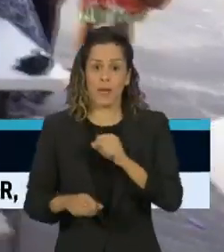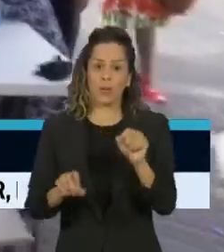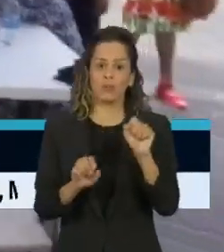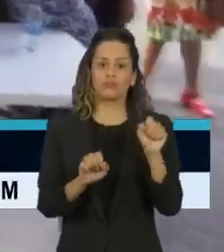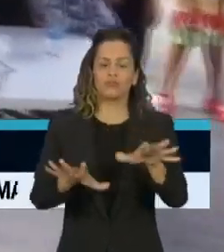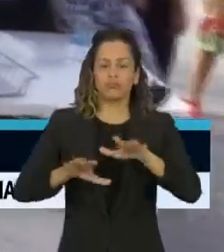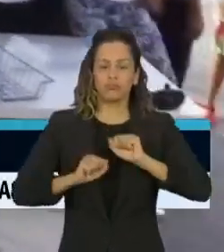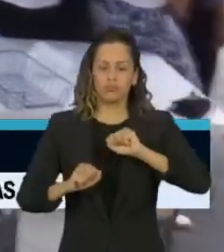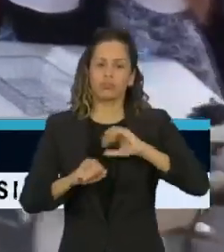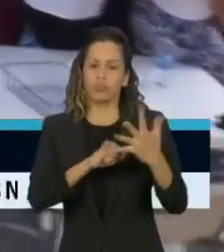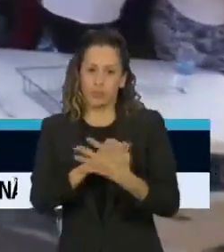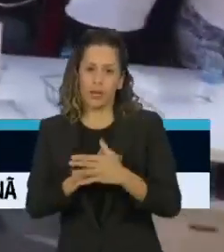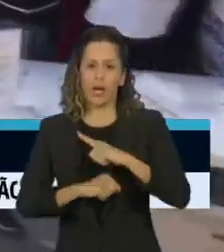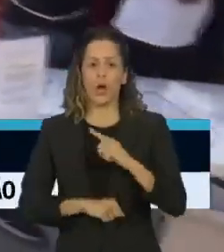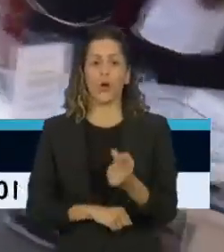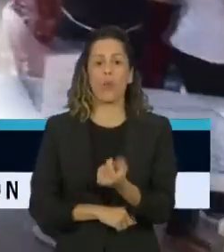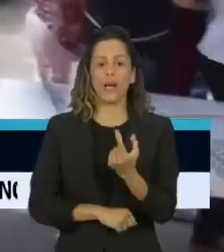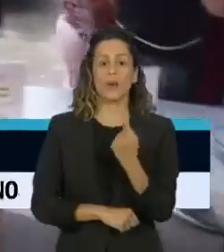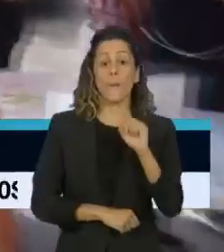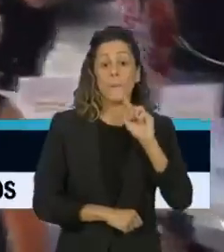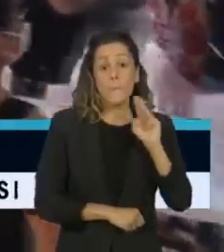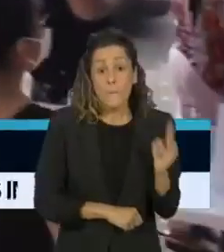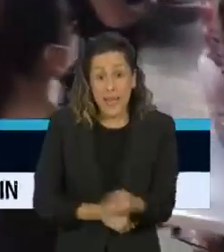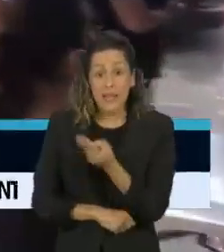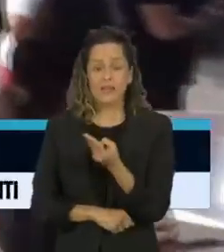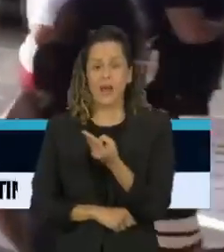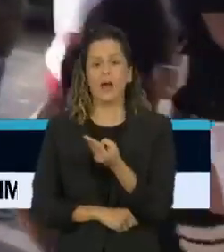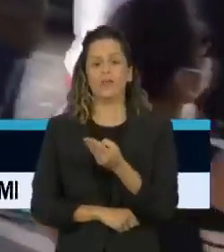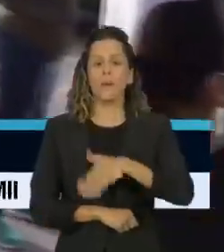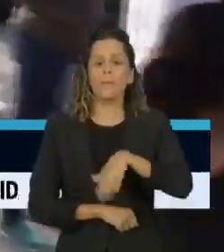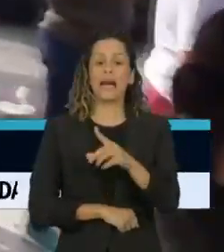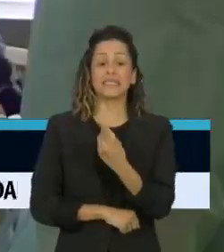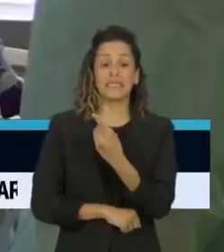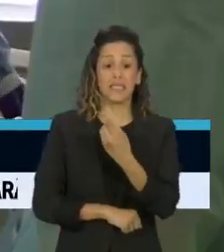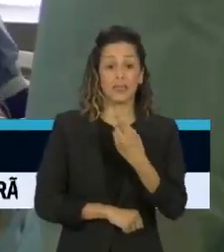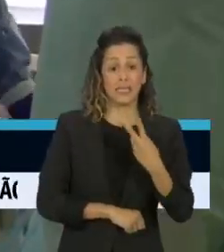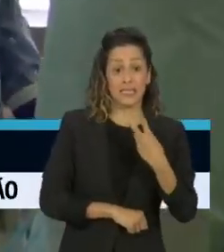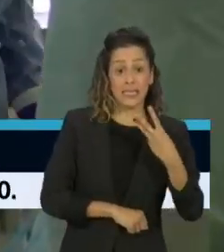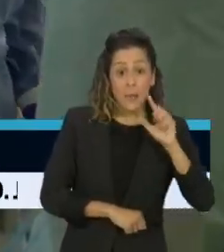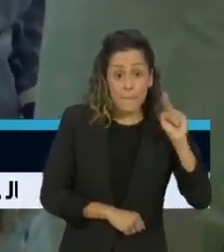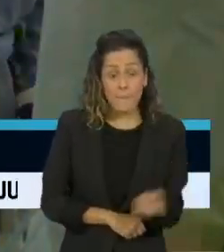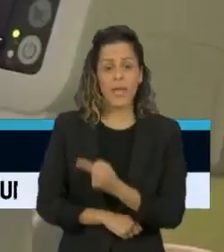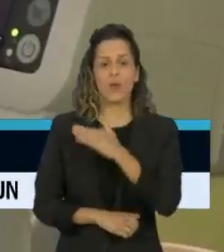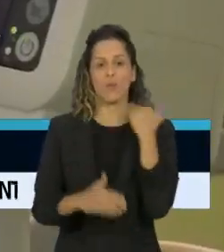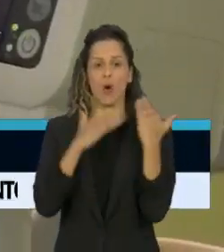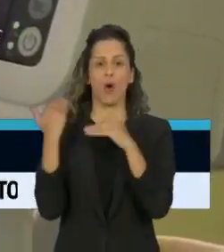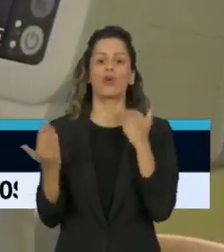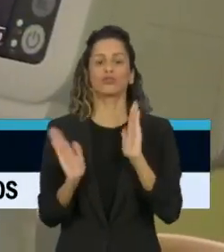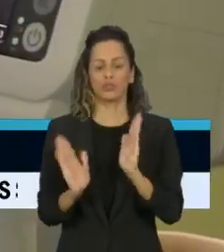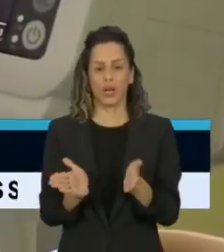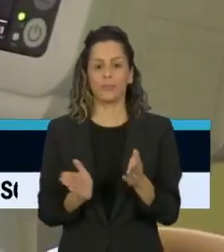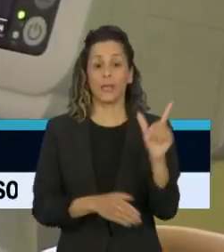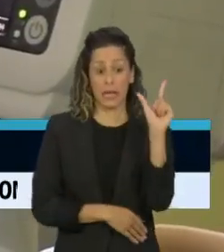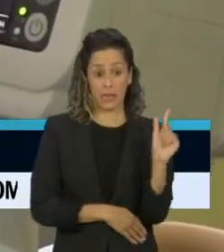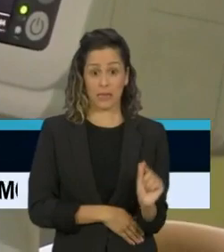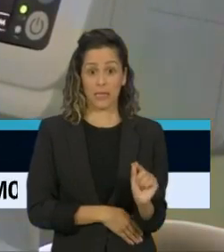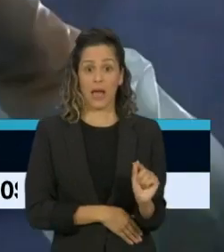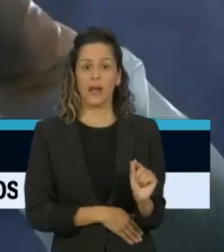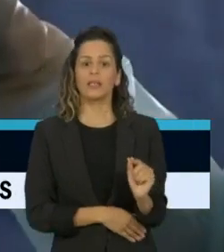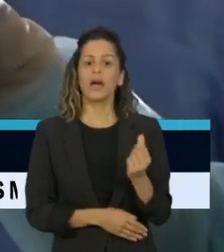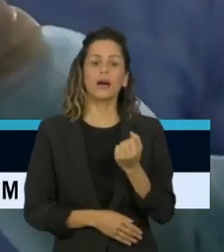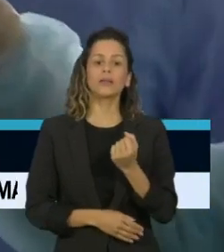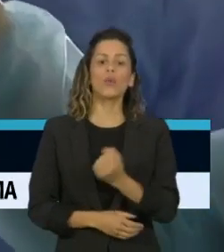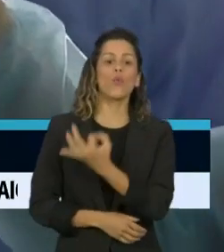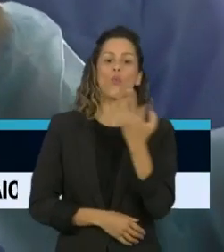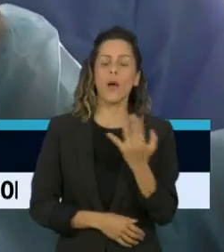e 800 mil infectados e mais de 103 mil mortes. Na Itália, o número de mortes causadas pelo vírus